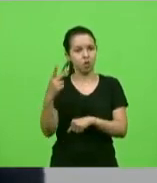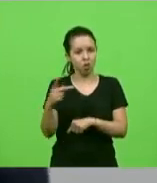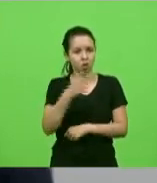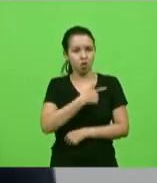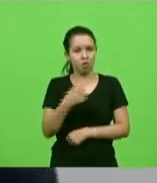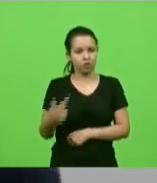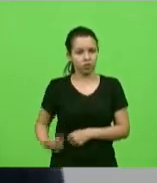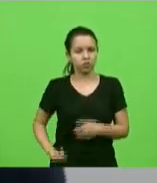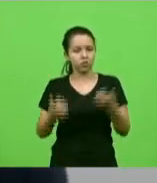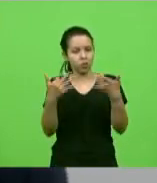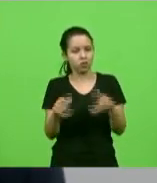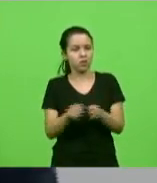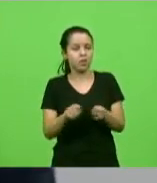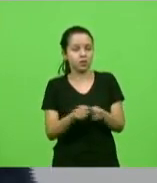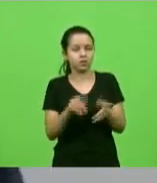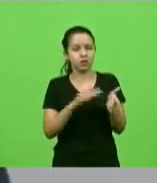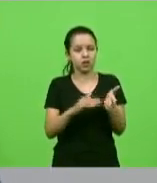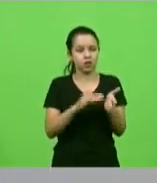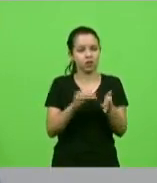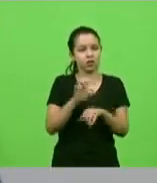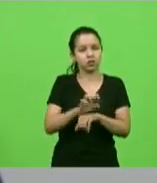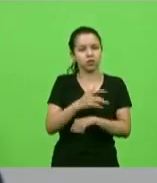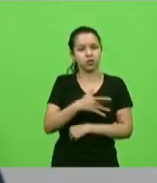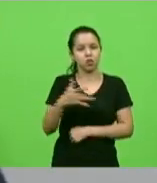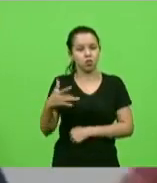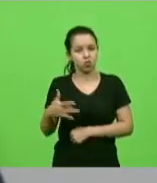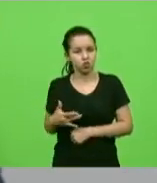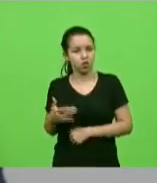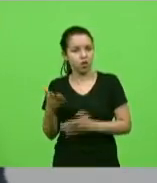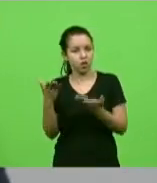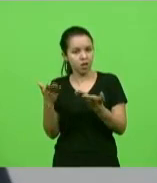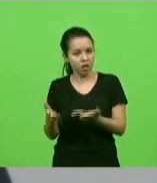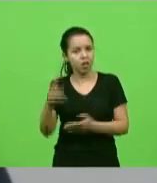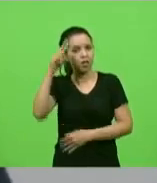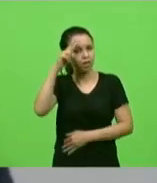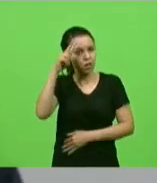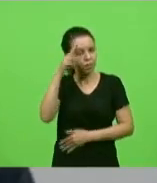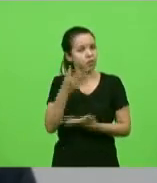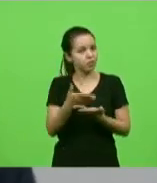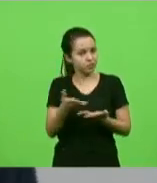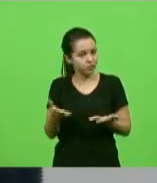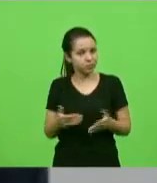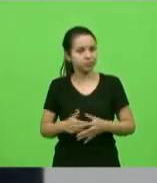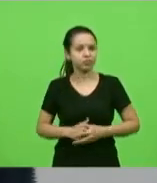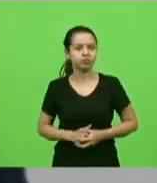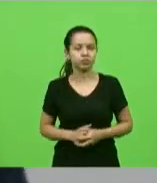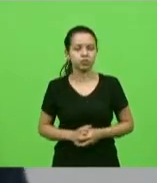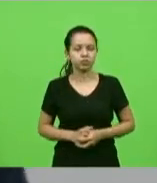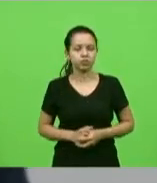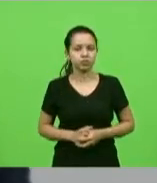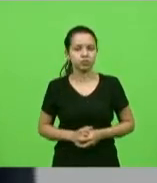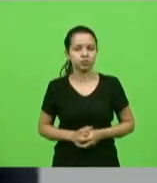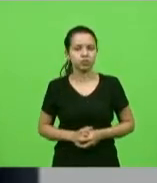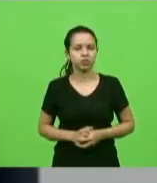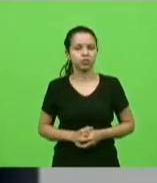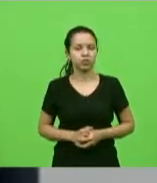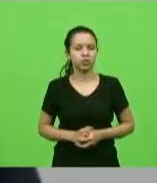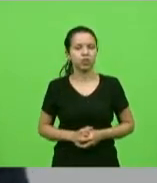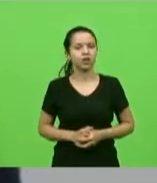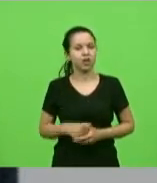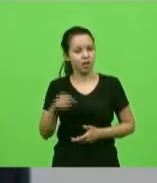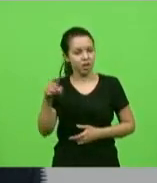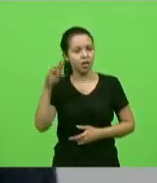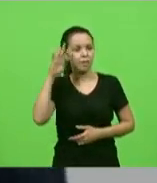do senhor secretário de Estado da Saúde, que naquela oportunidade, lembro aos senhores, estavam vizinhando,